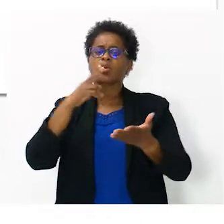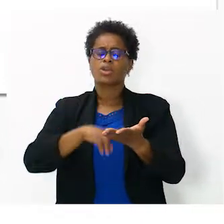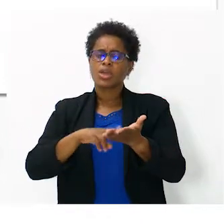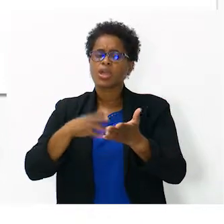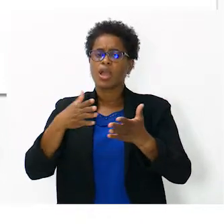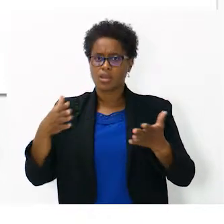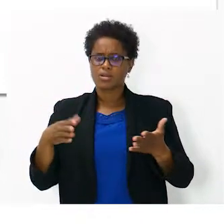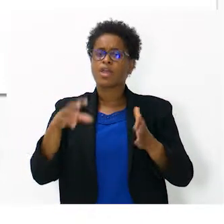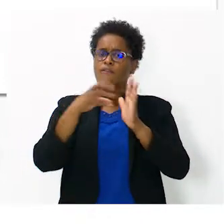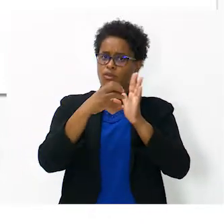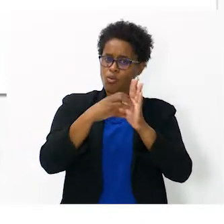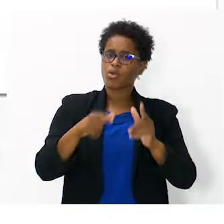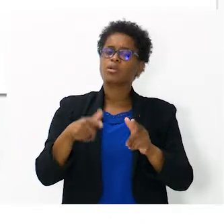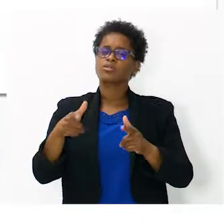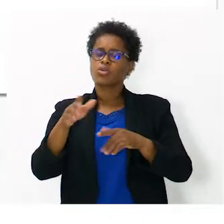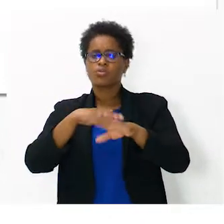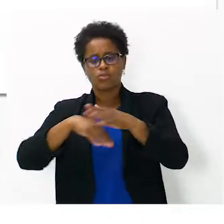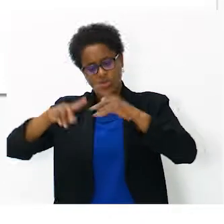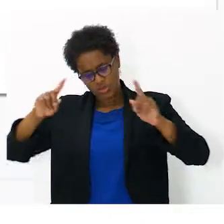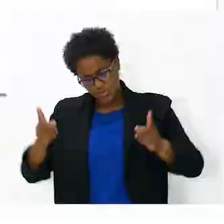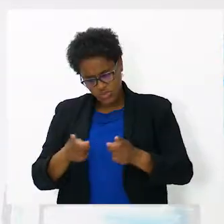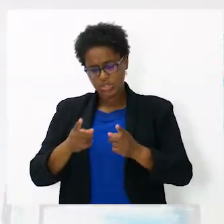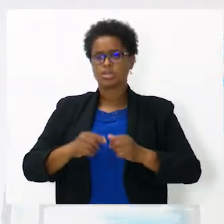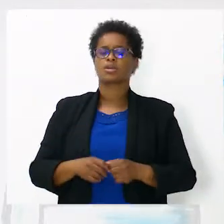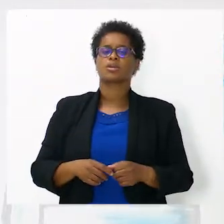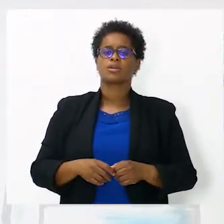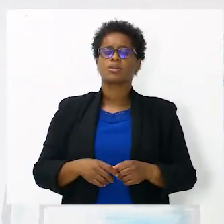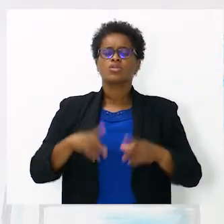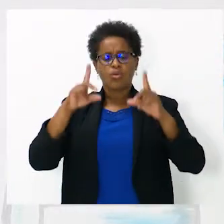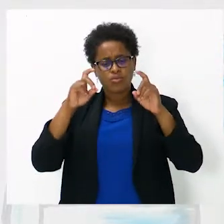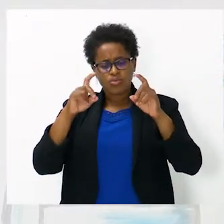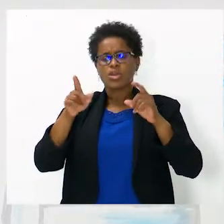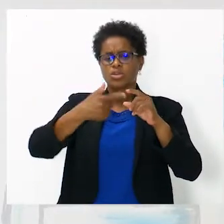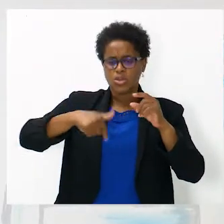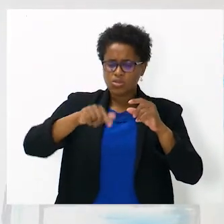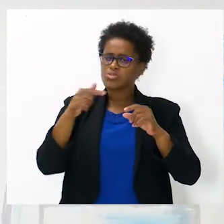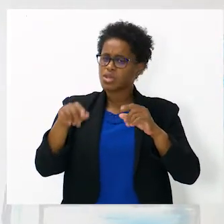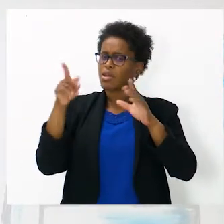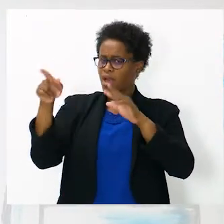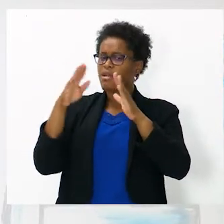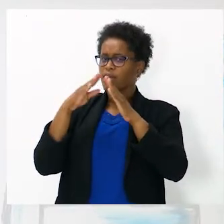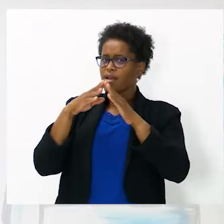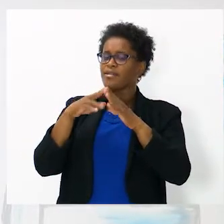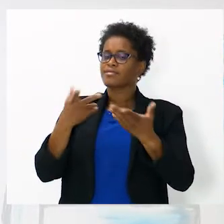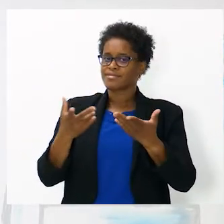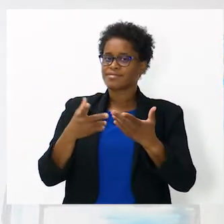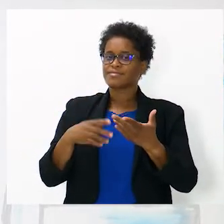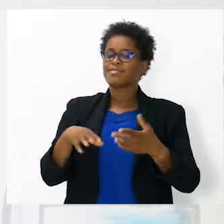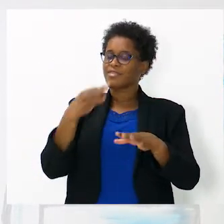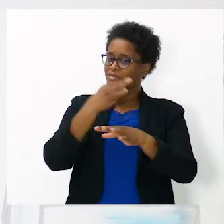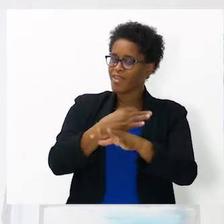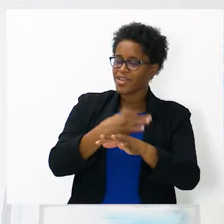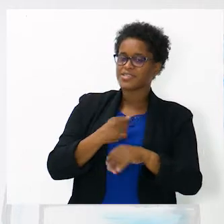real da figura foi reduzido. A nossa fotografia que nós temos em casa, de recordação,